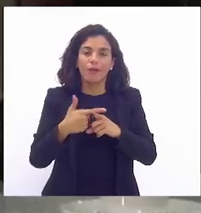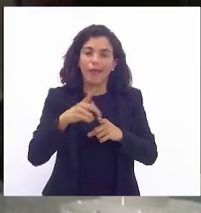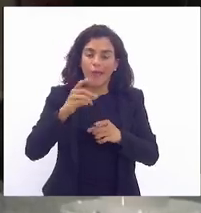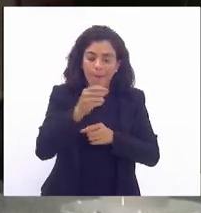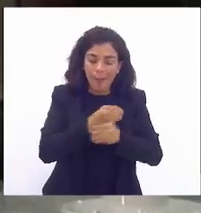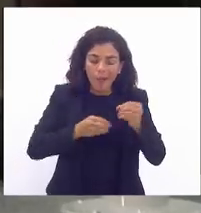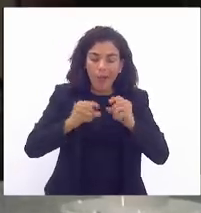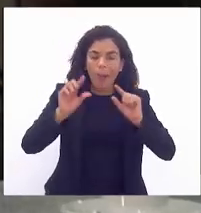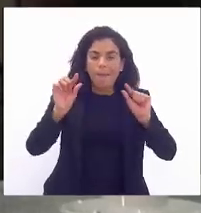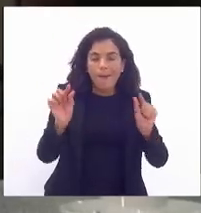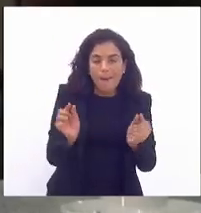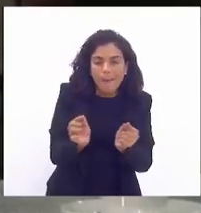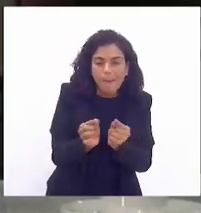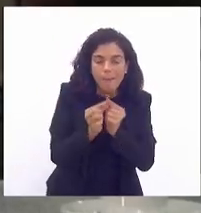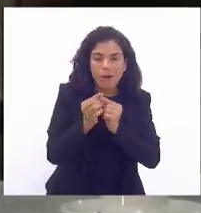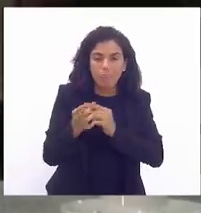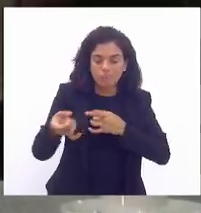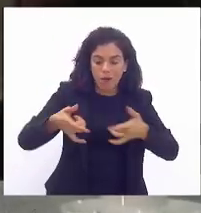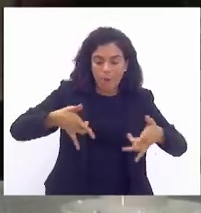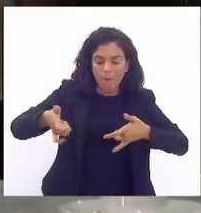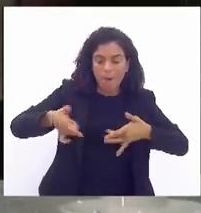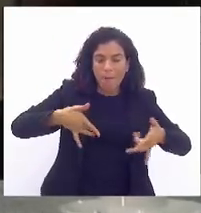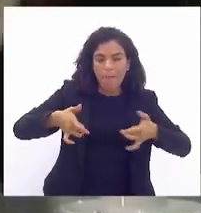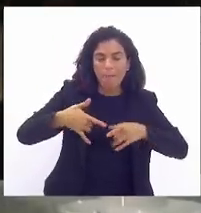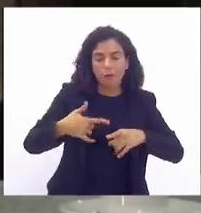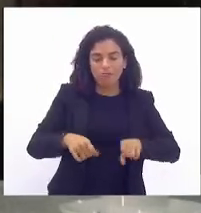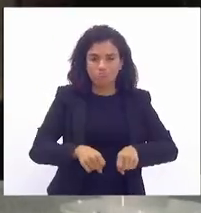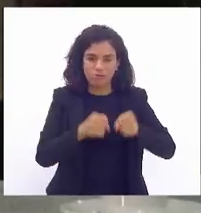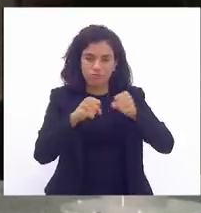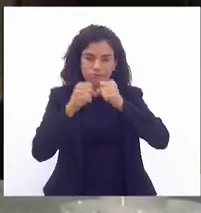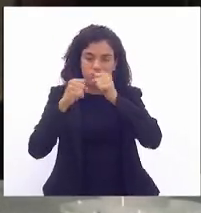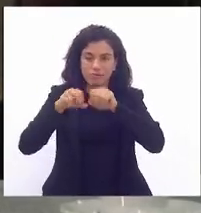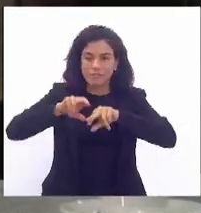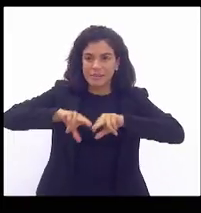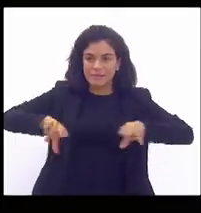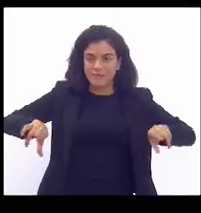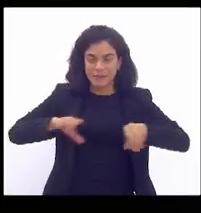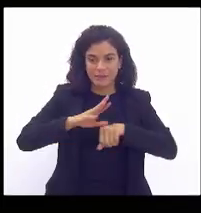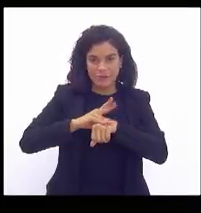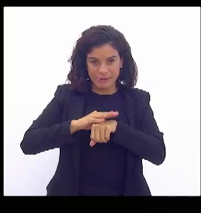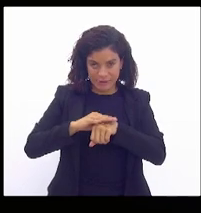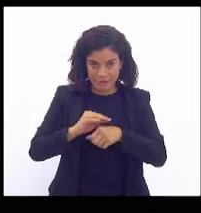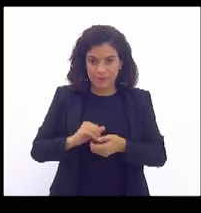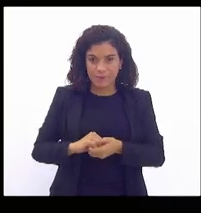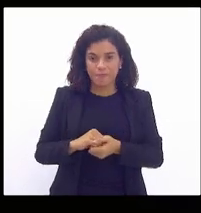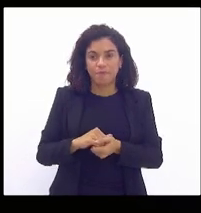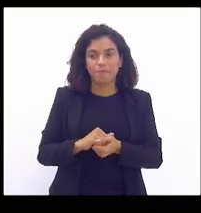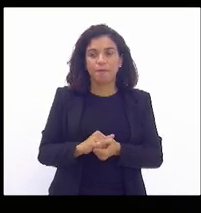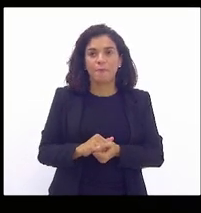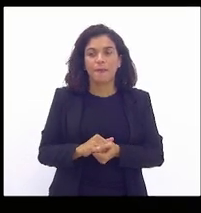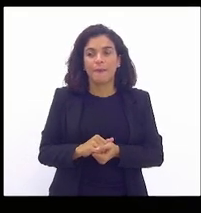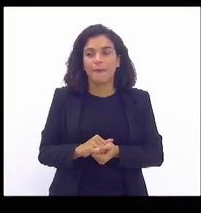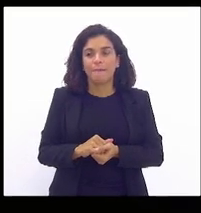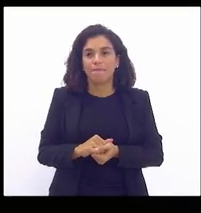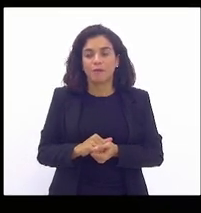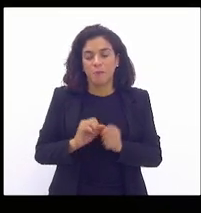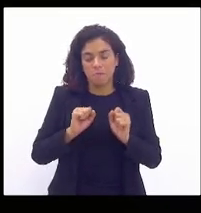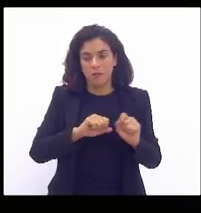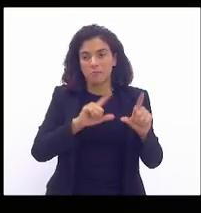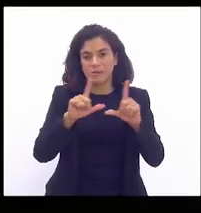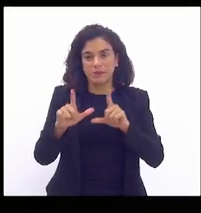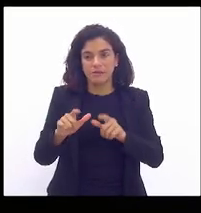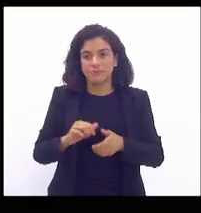partículas menores no nosso corpo e causar diversos outros danos, porque tem composição química variada conforme o nosso gráfico. Pode passar, por